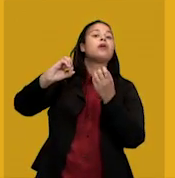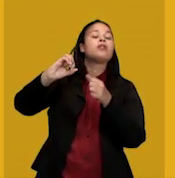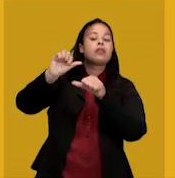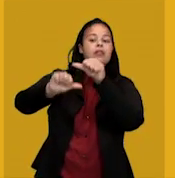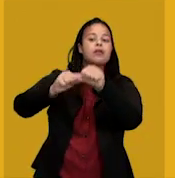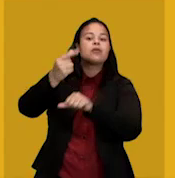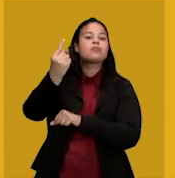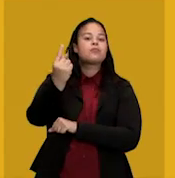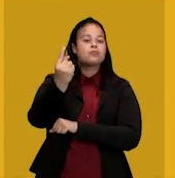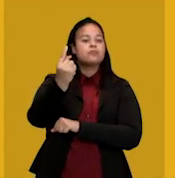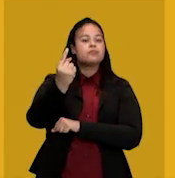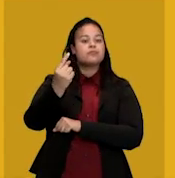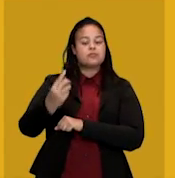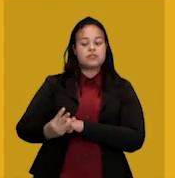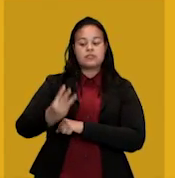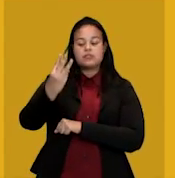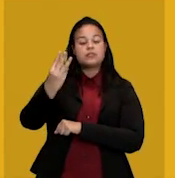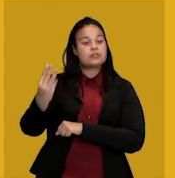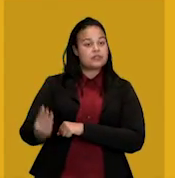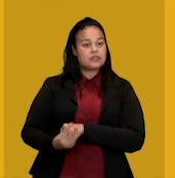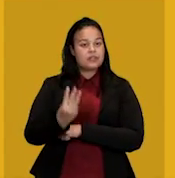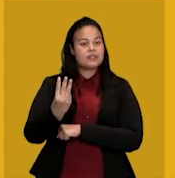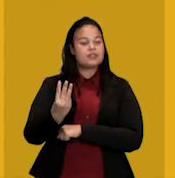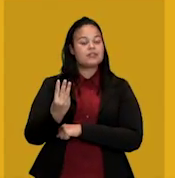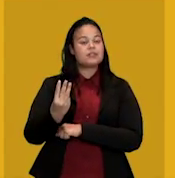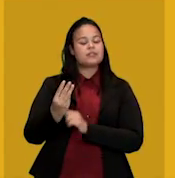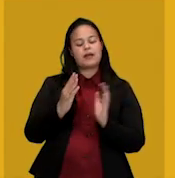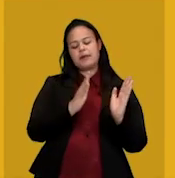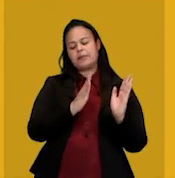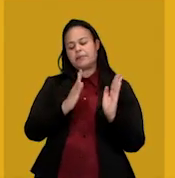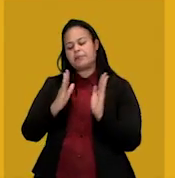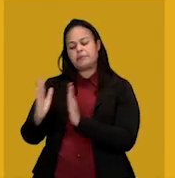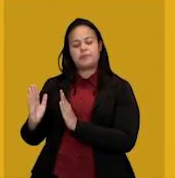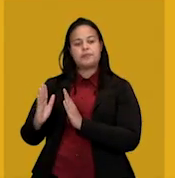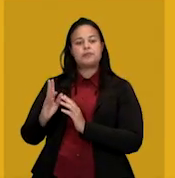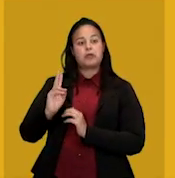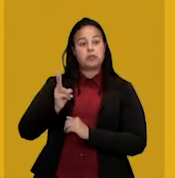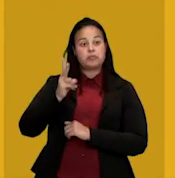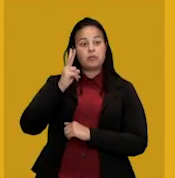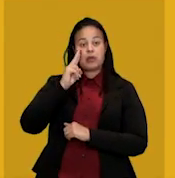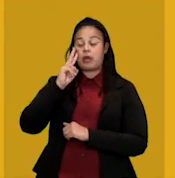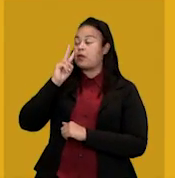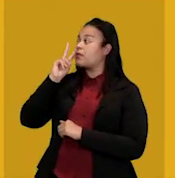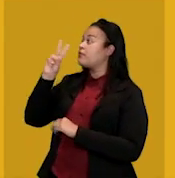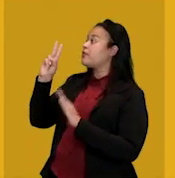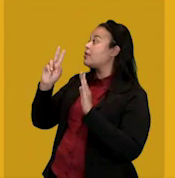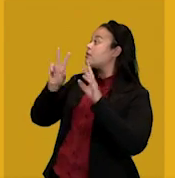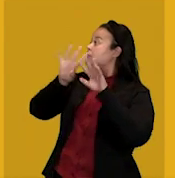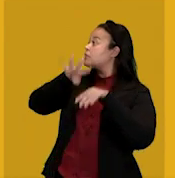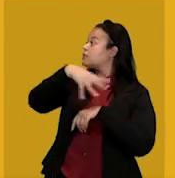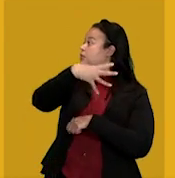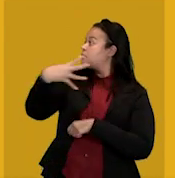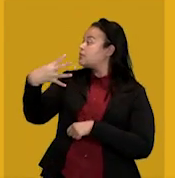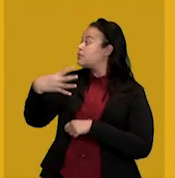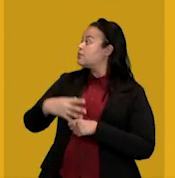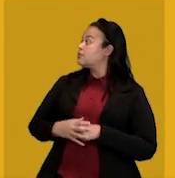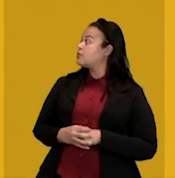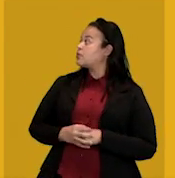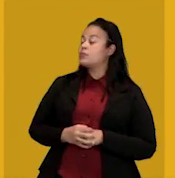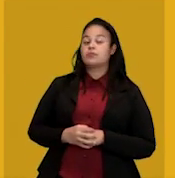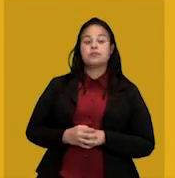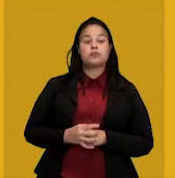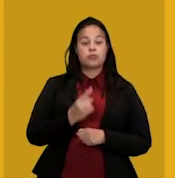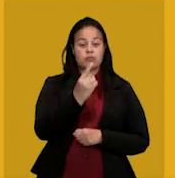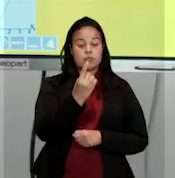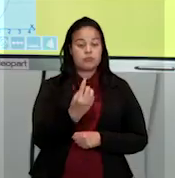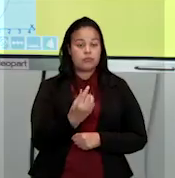3 elevado a 1 é 3, 3 elevado a 2, e por aí vai. Daí você vai marcando os pontos, né? Vamos ver um ponto que é 1 sobre